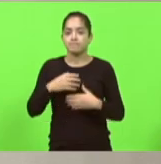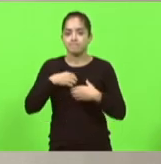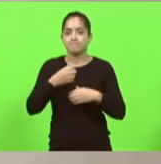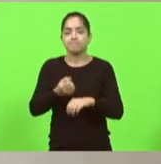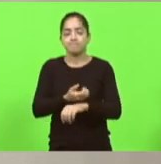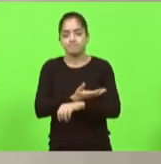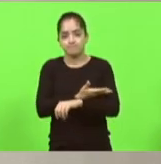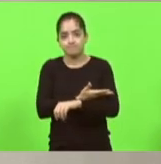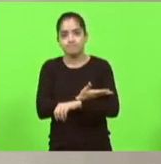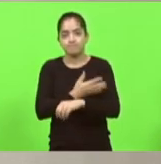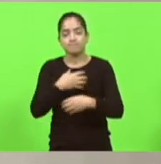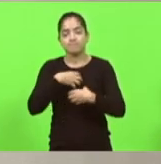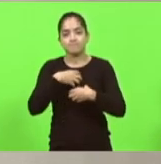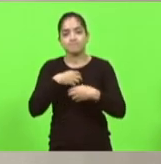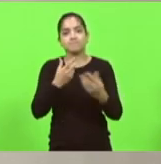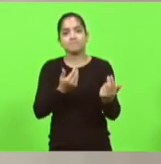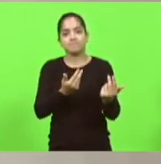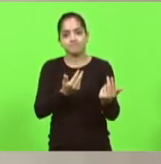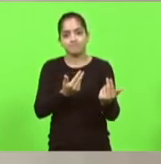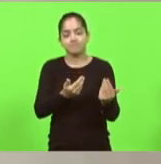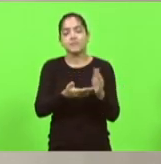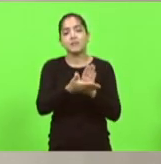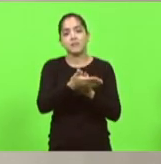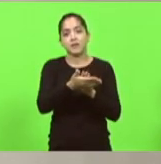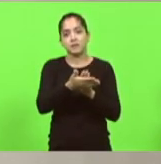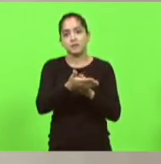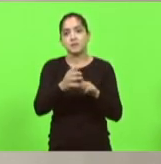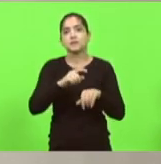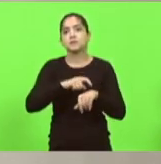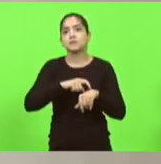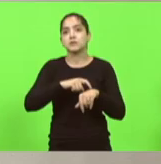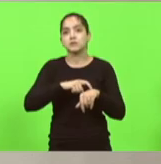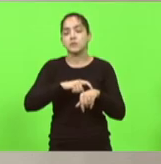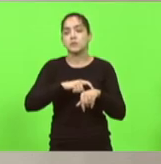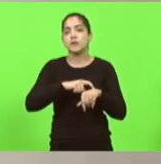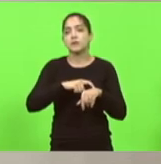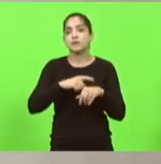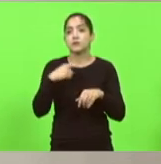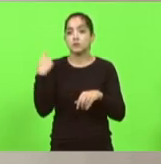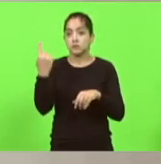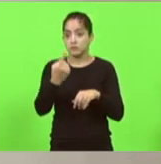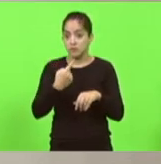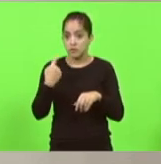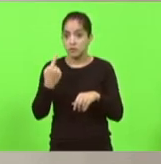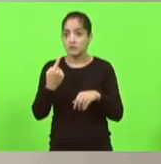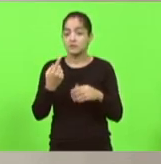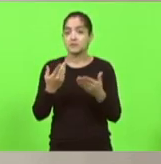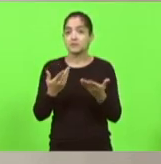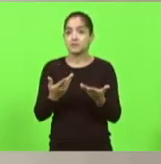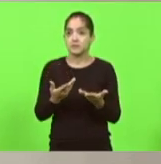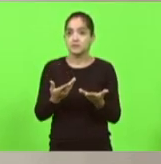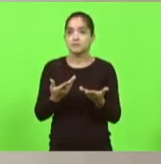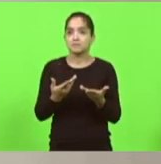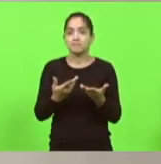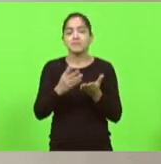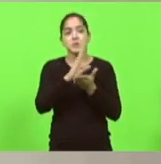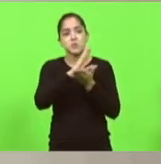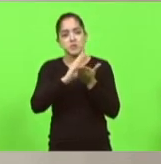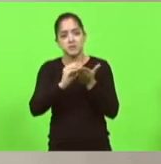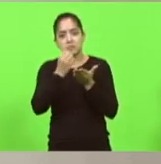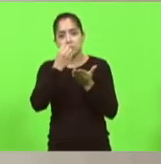passei e quero parabenizá-lo por esse momento. Nós, catarinenses, felizmente, nós damos exemplo para o Brasil